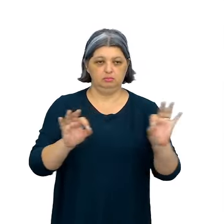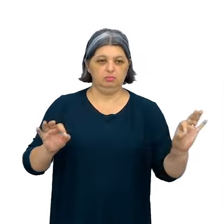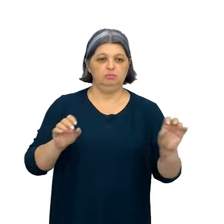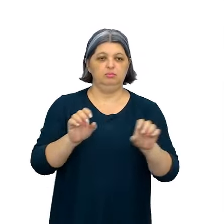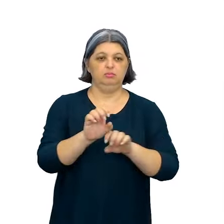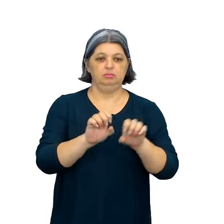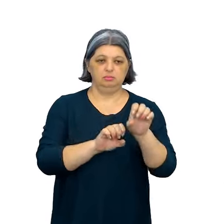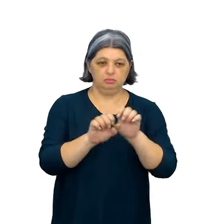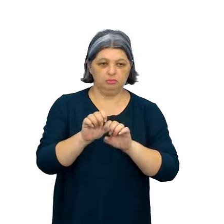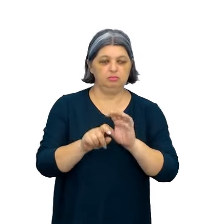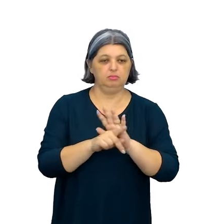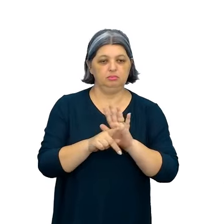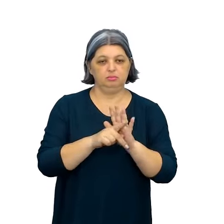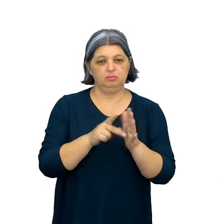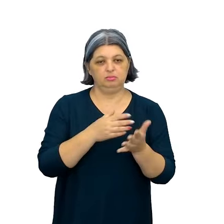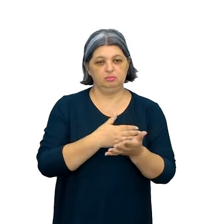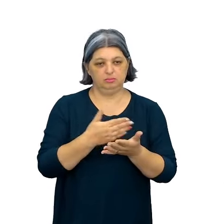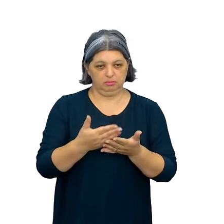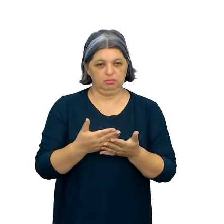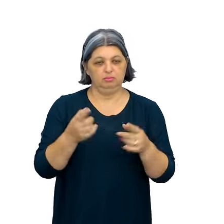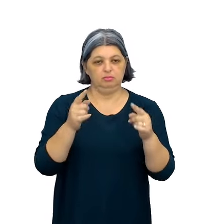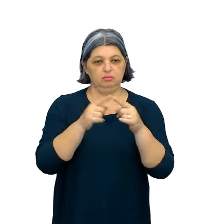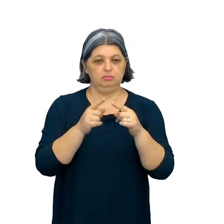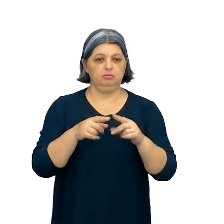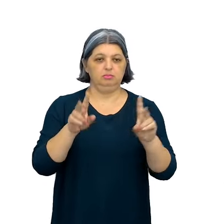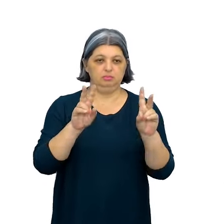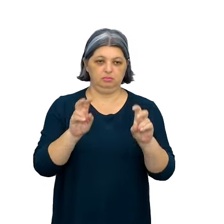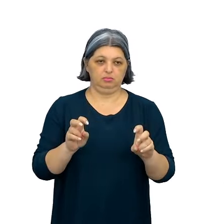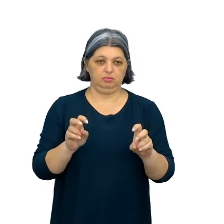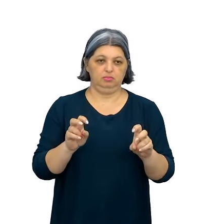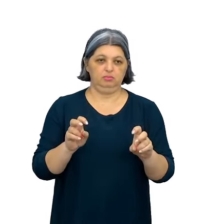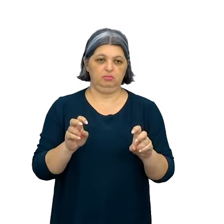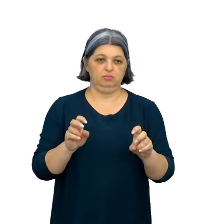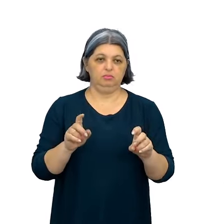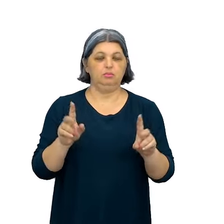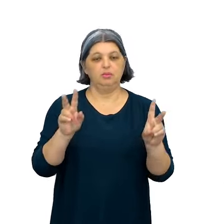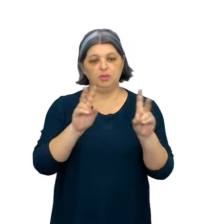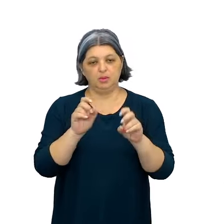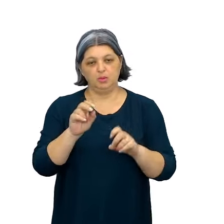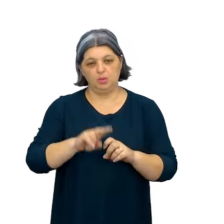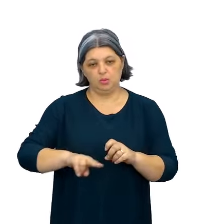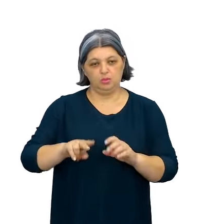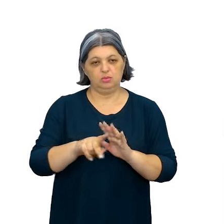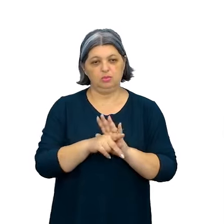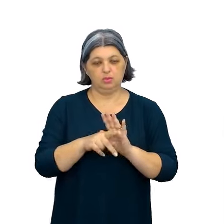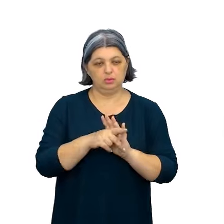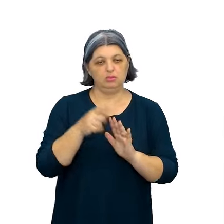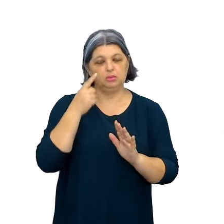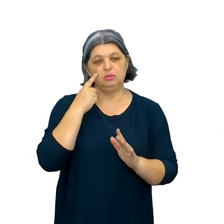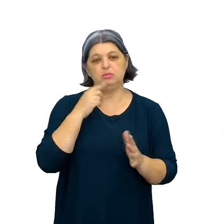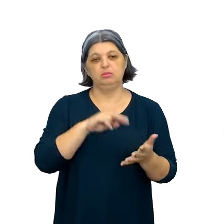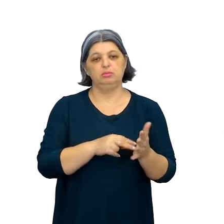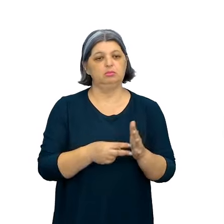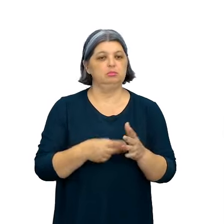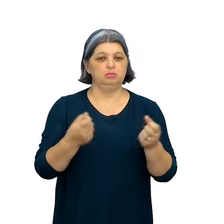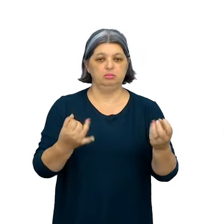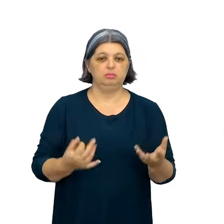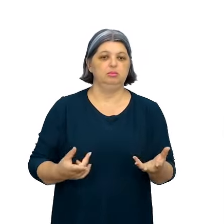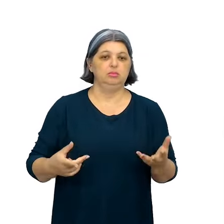estrutura composicional que está ligada a um tema, um conteúdo temático com valoração, e um